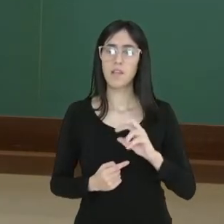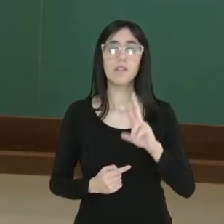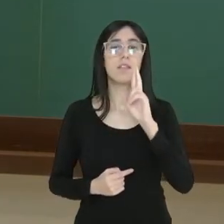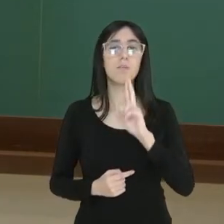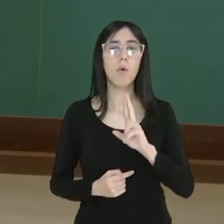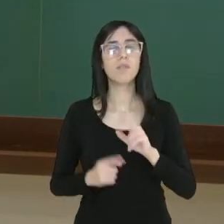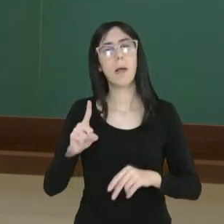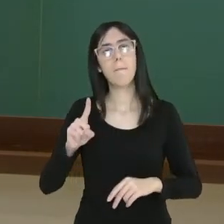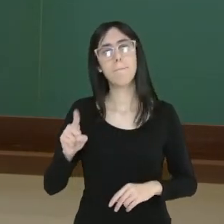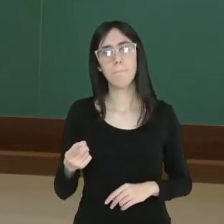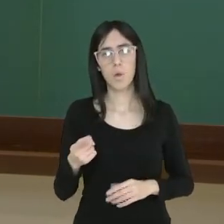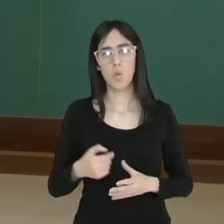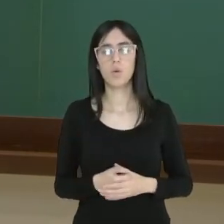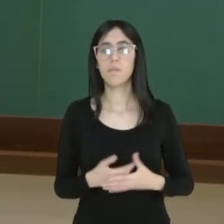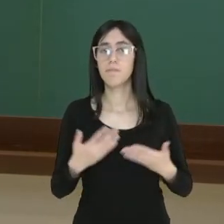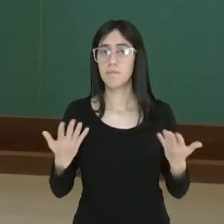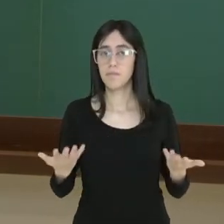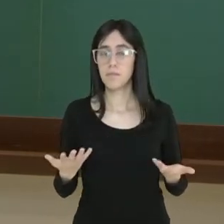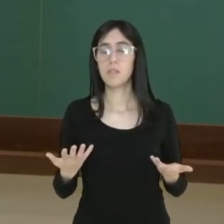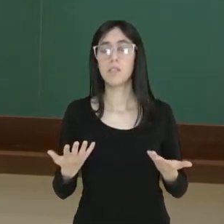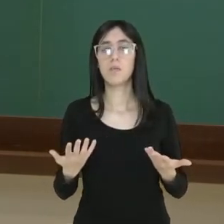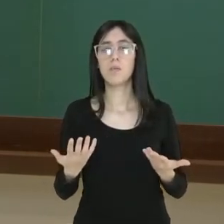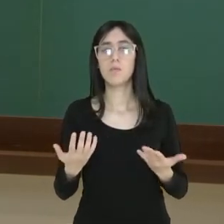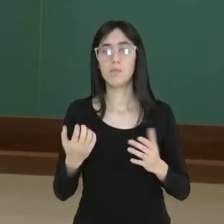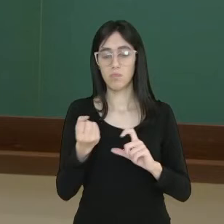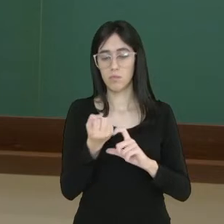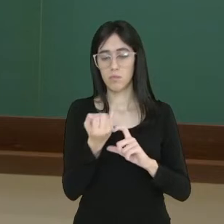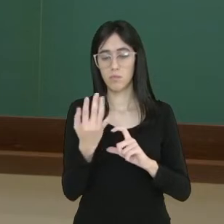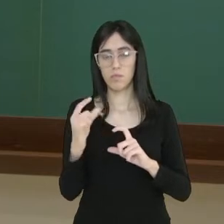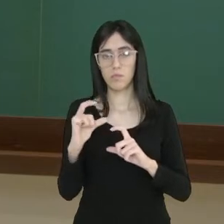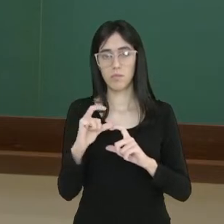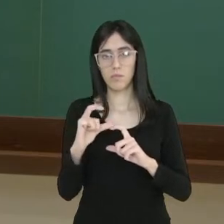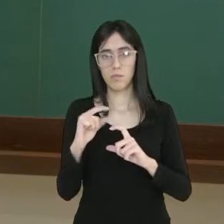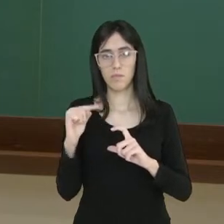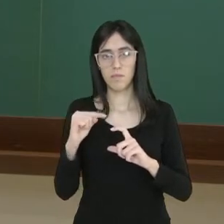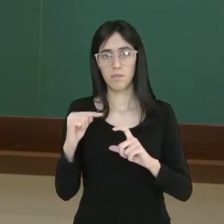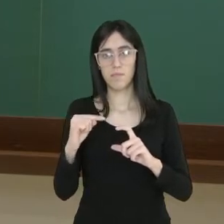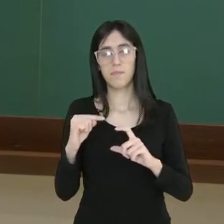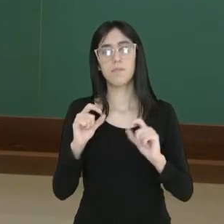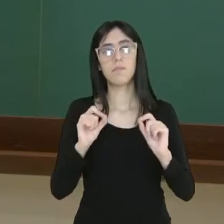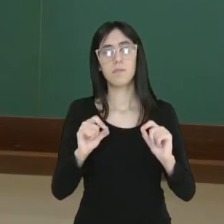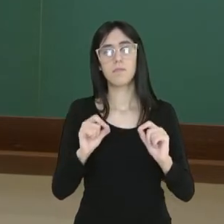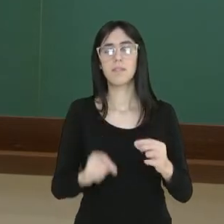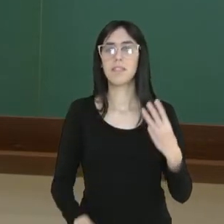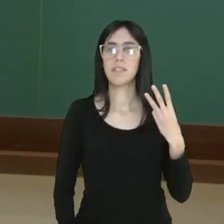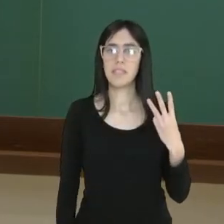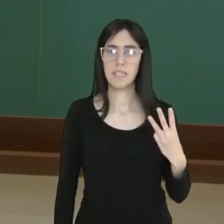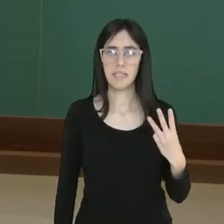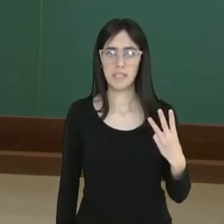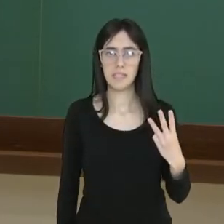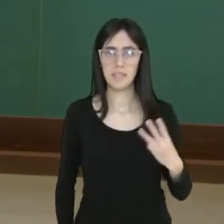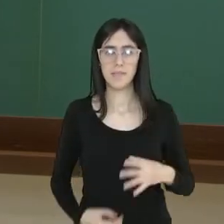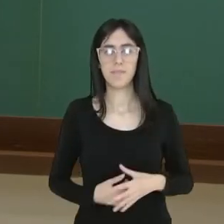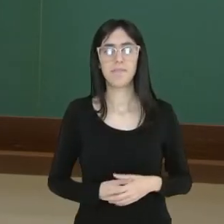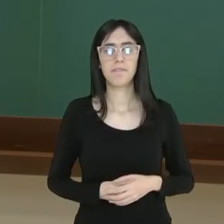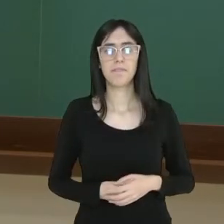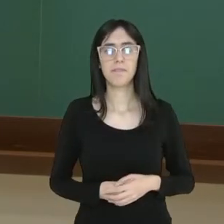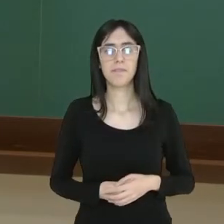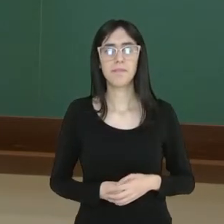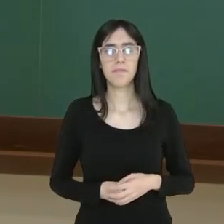no 1000. Então, o meu expoente, né, o meu valor do logaritmo é 3.